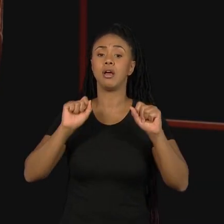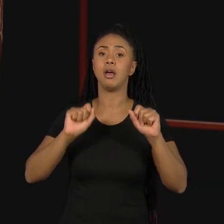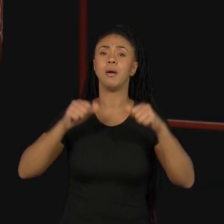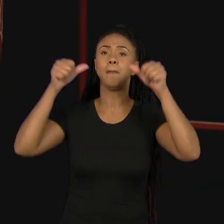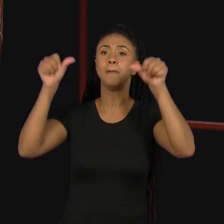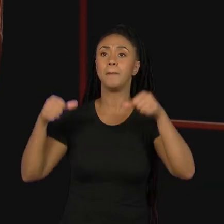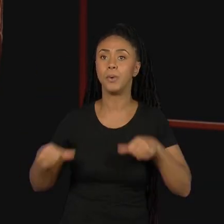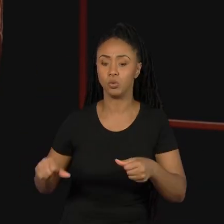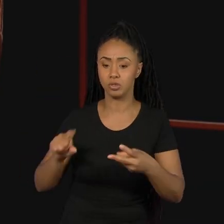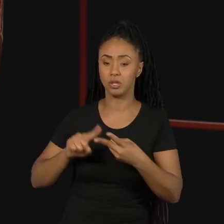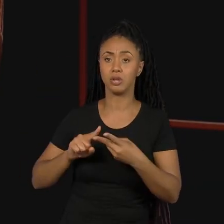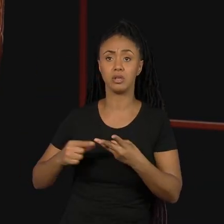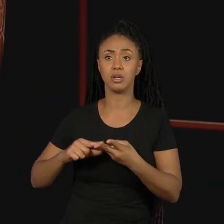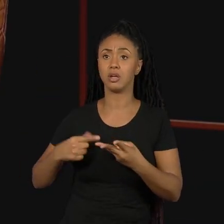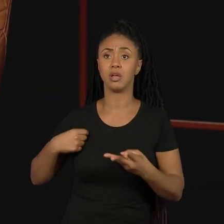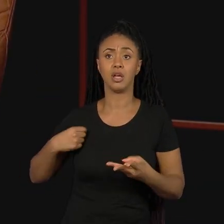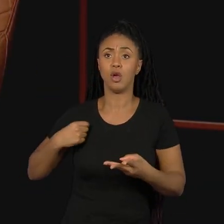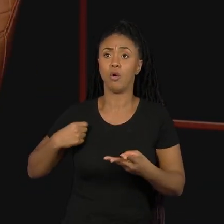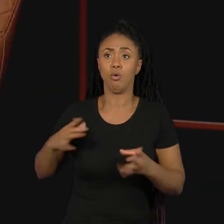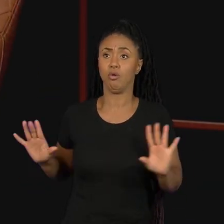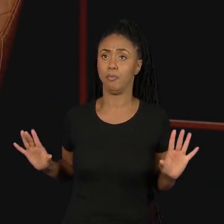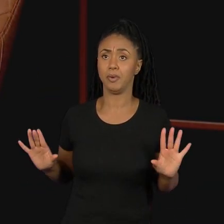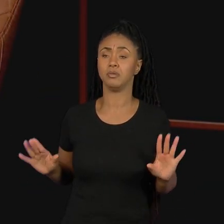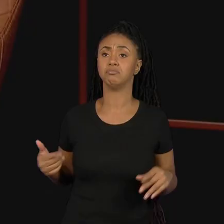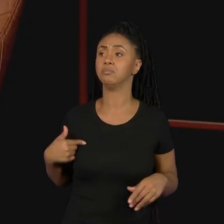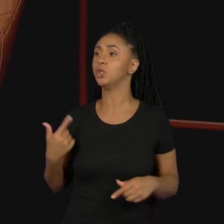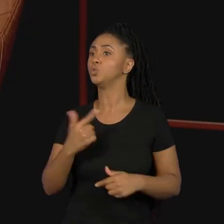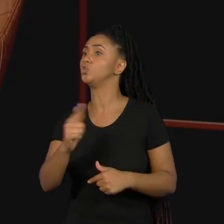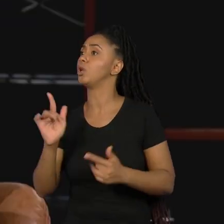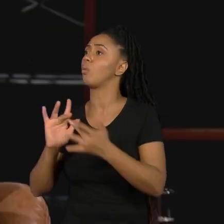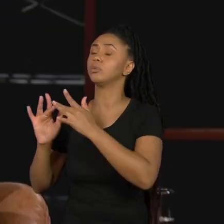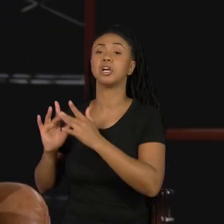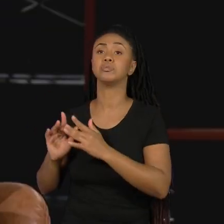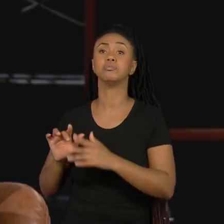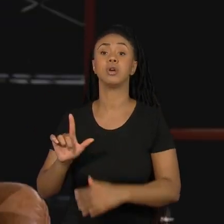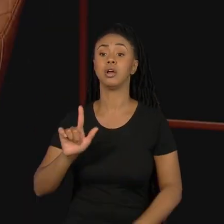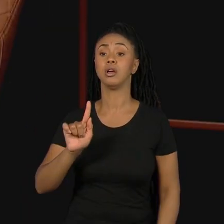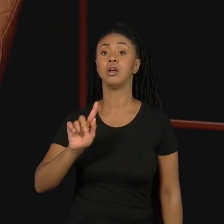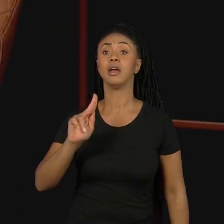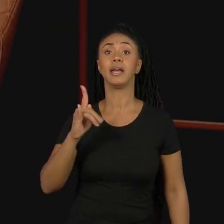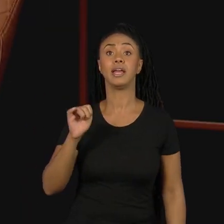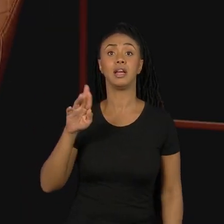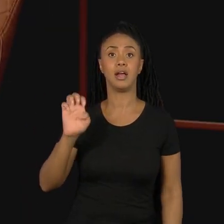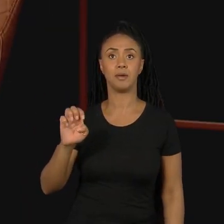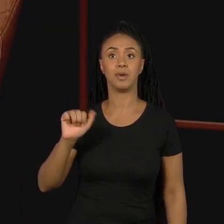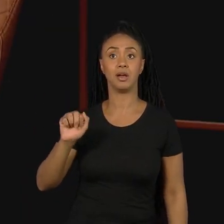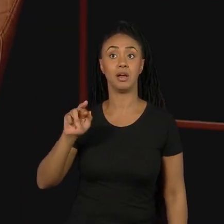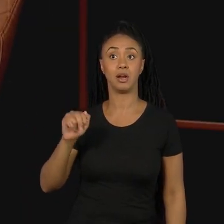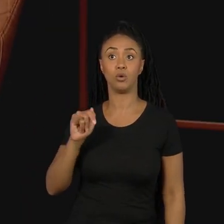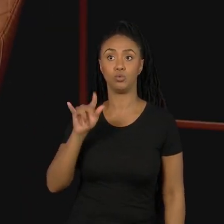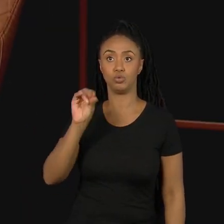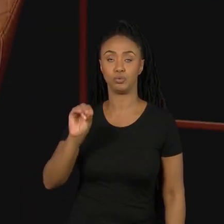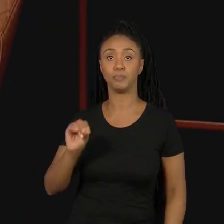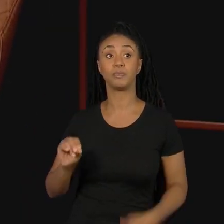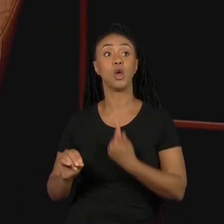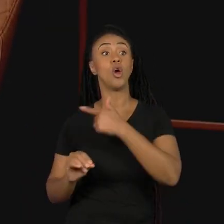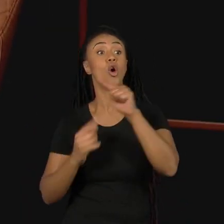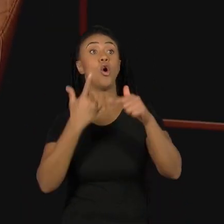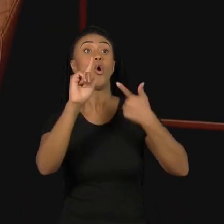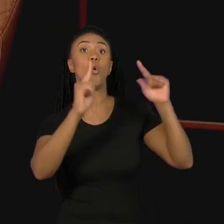No Caetano não tinha ninguém, no Júlio não tinha ninguém, então eu fui na casa do Guilherme Araújo, o empresário. Ó, Petit, foram para a Ilha de